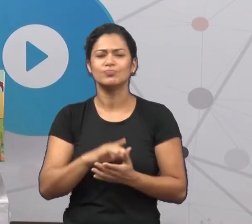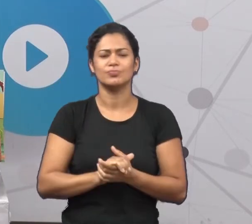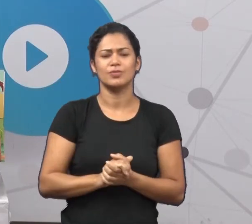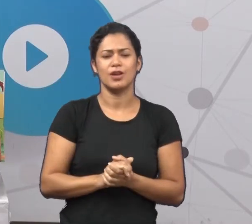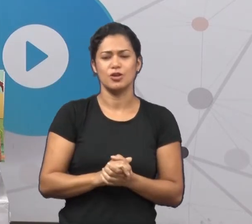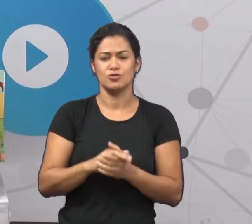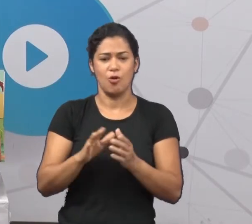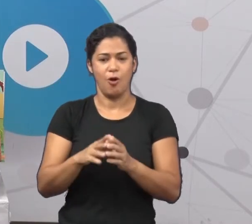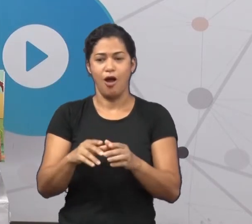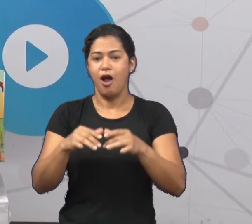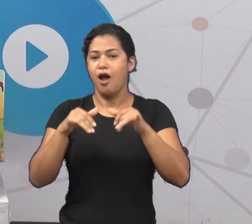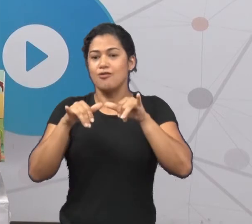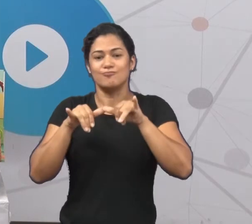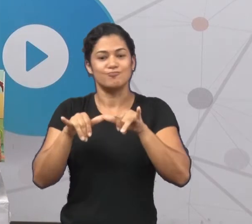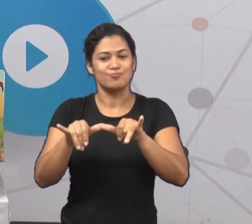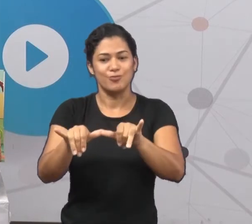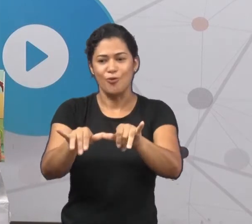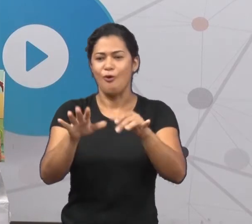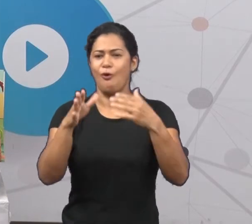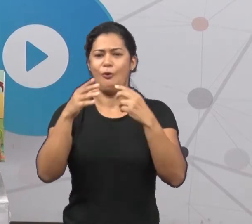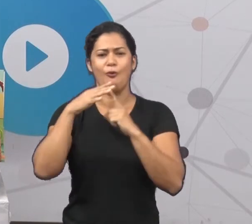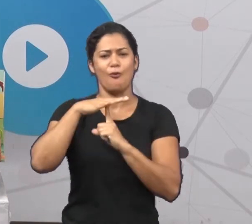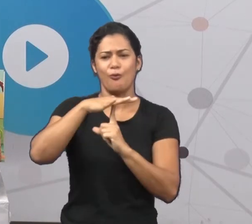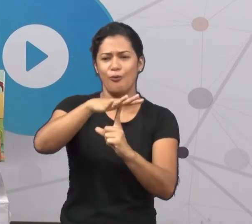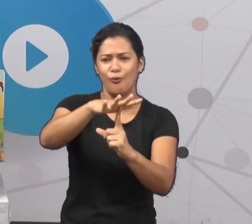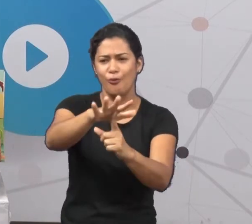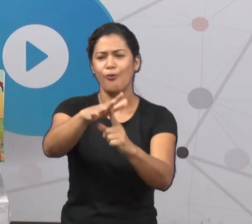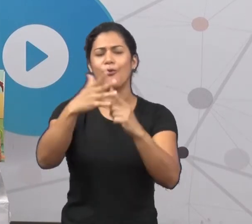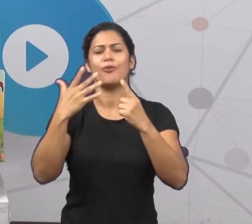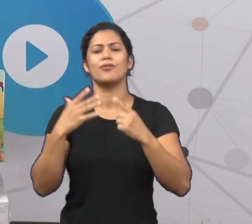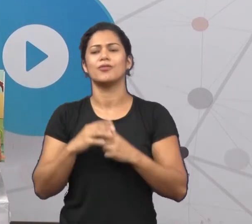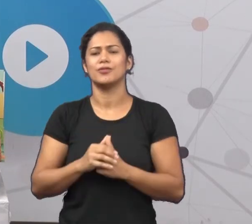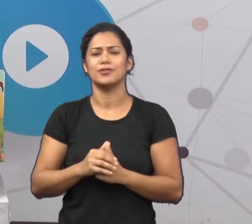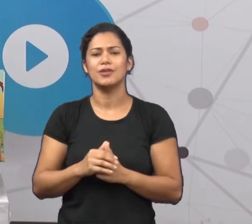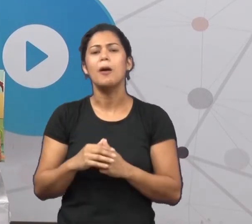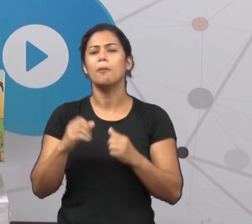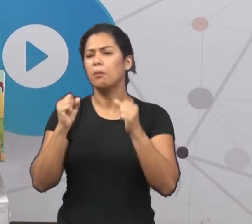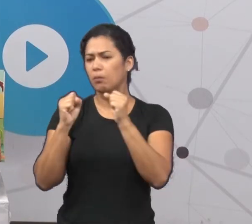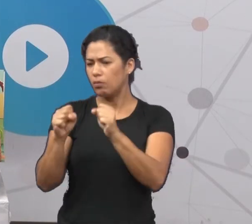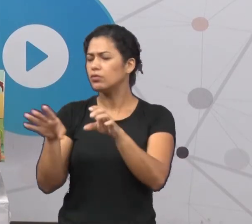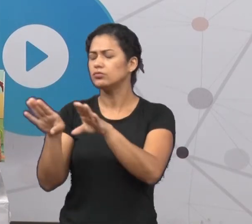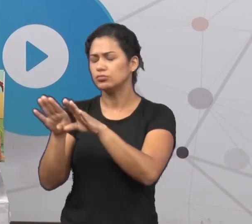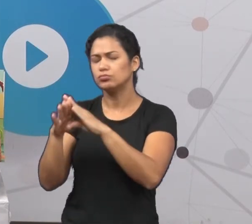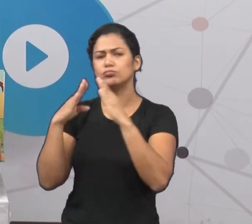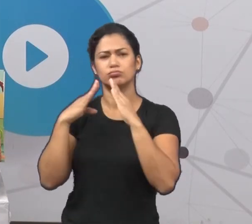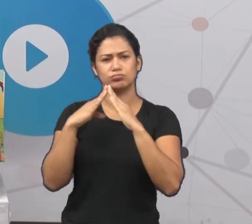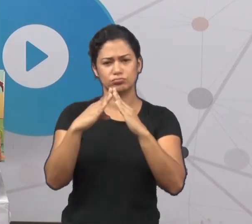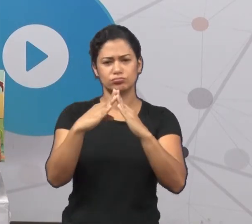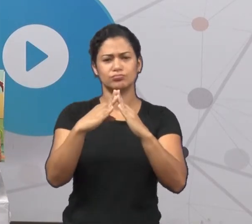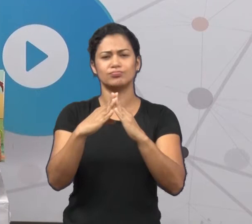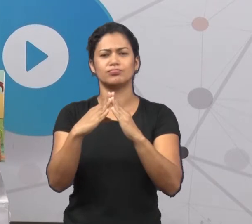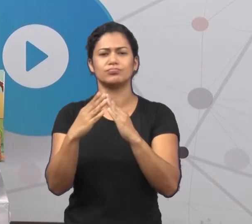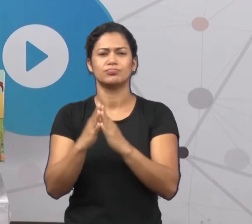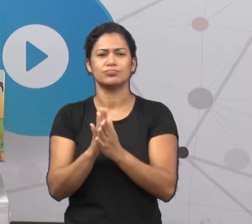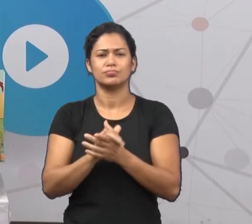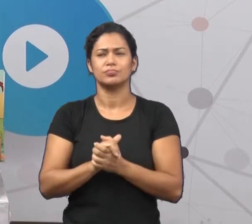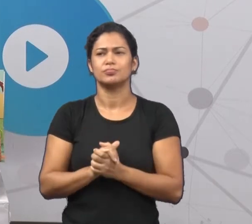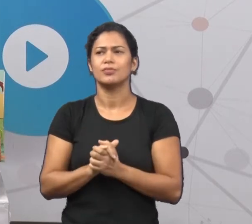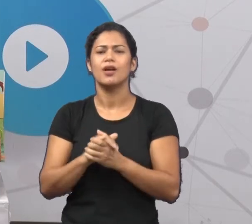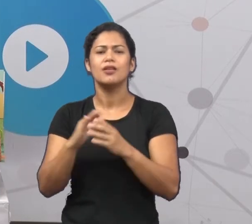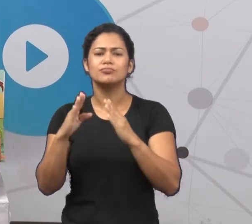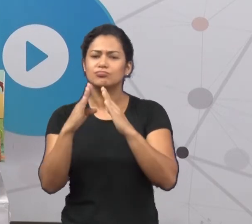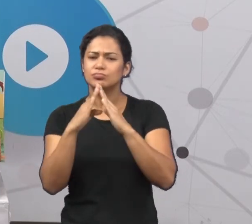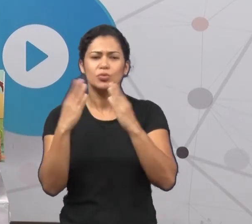grandes comércios, feiras livres e também pode ter habitações ali. Pode ter casas de moradias, né?